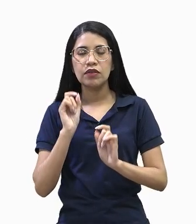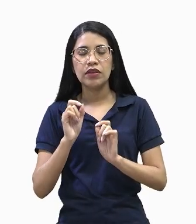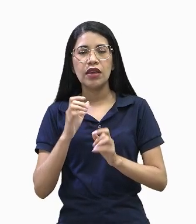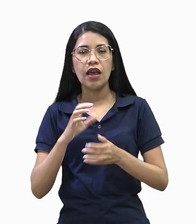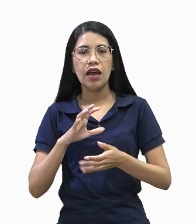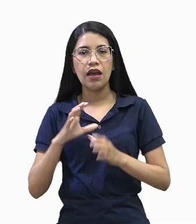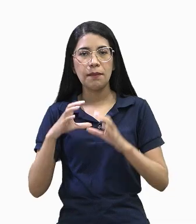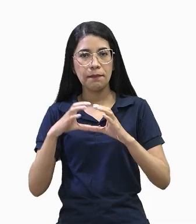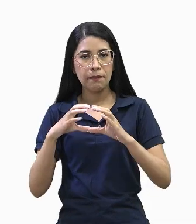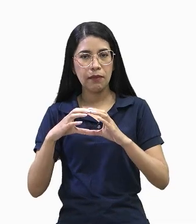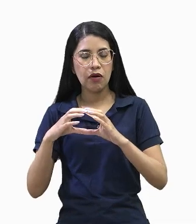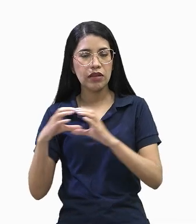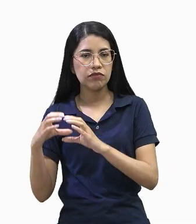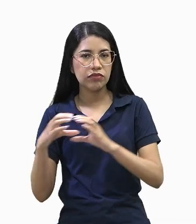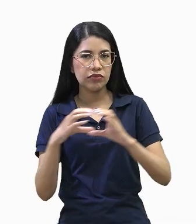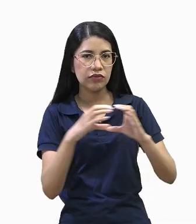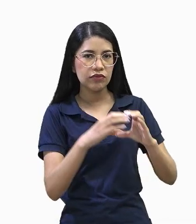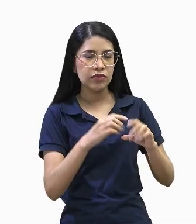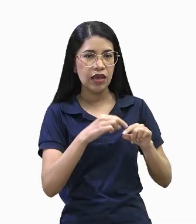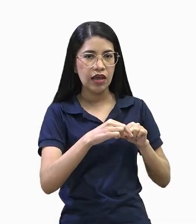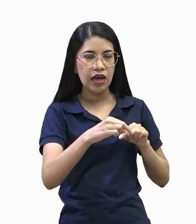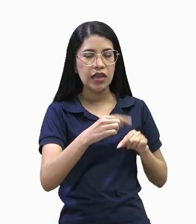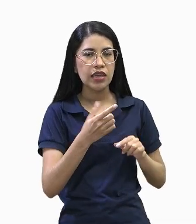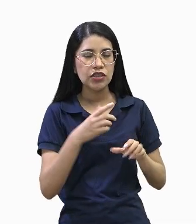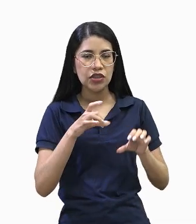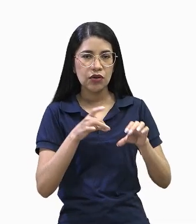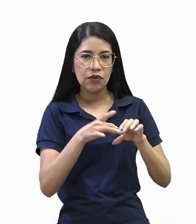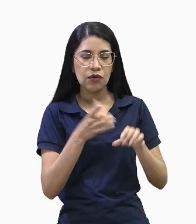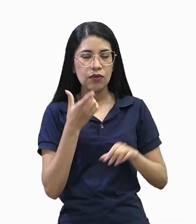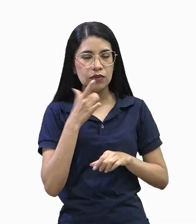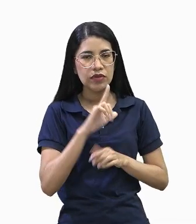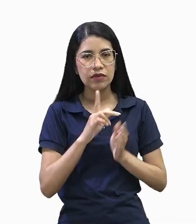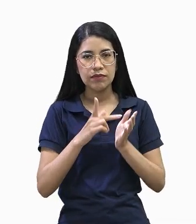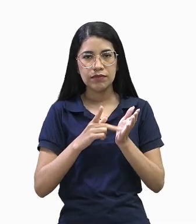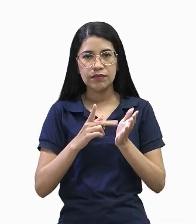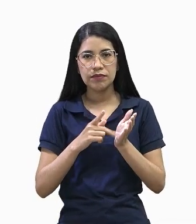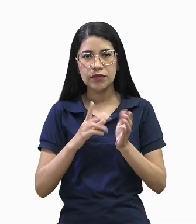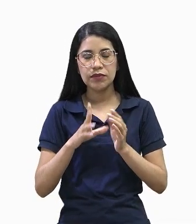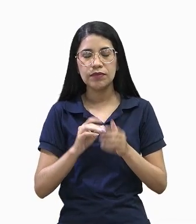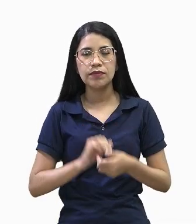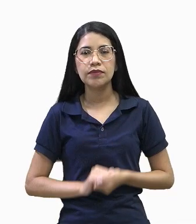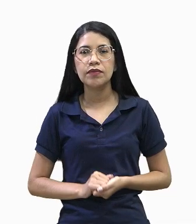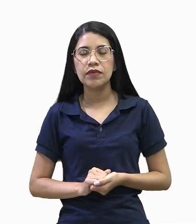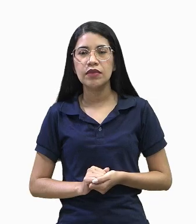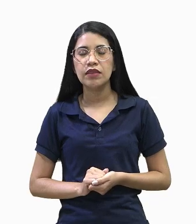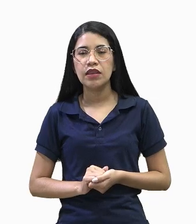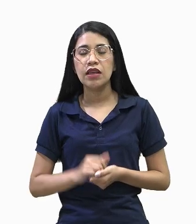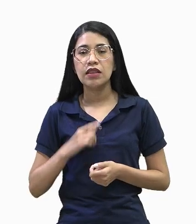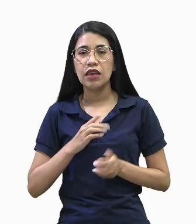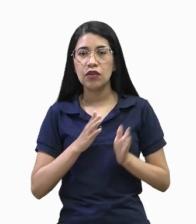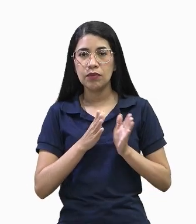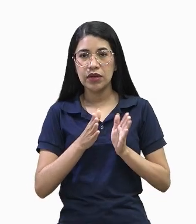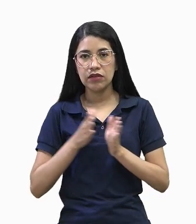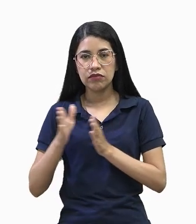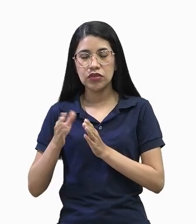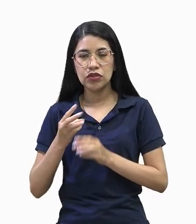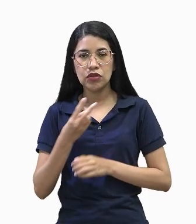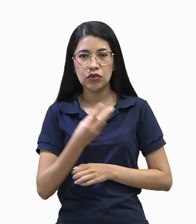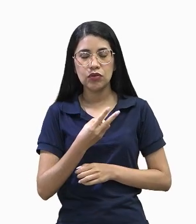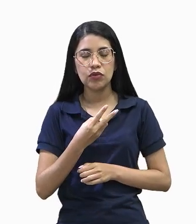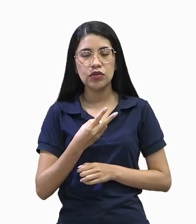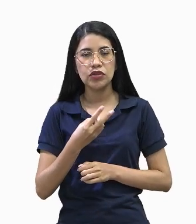bola até a linha de gol adversária e marcar pontos durante 2 tempos de 40